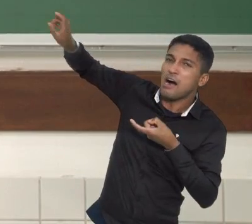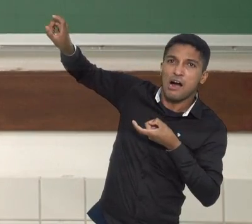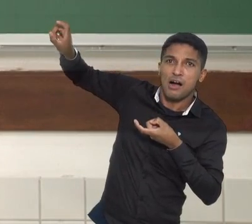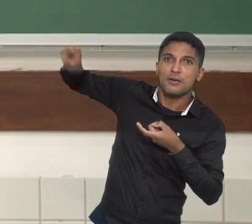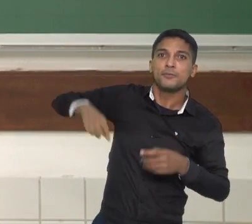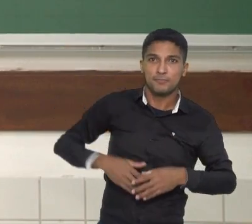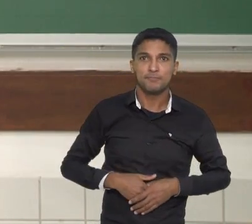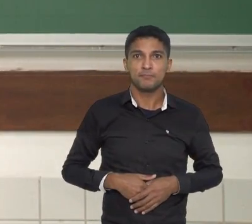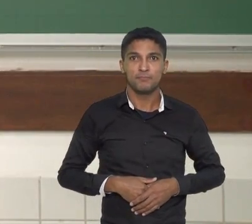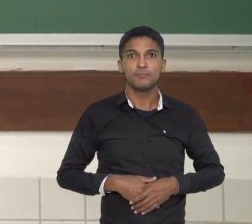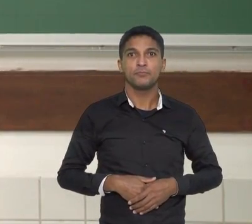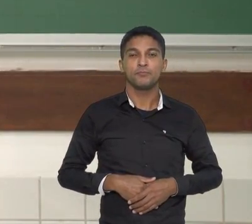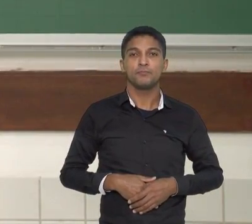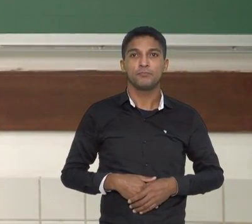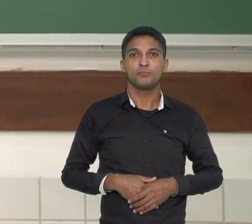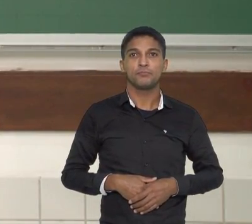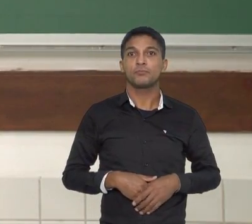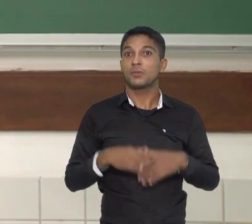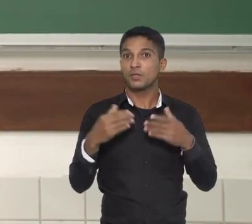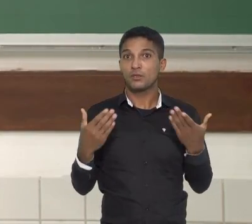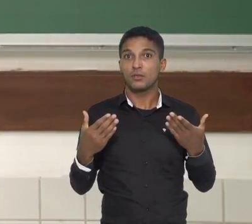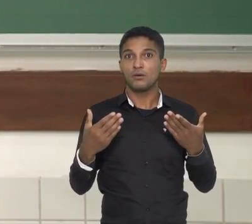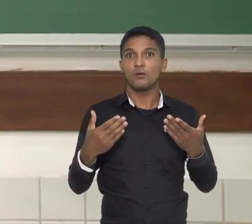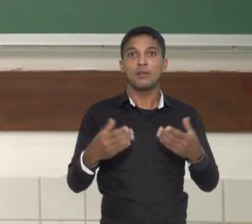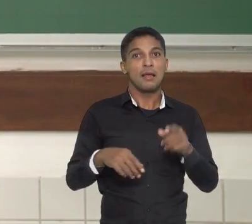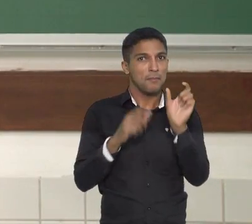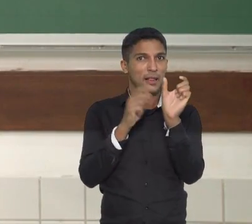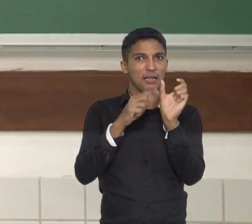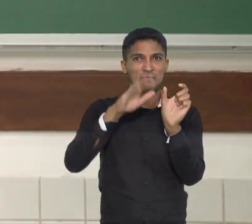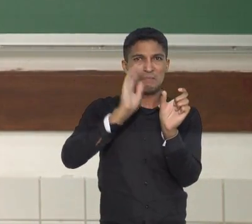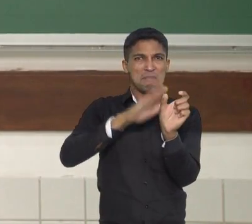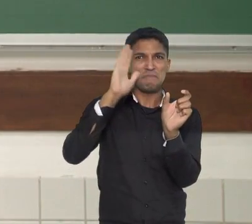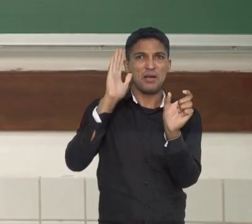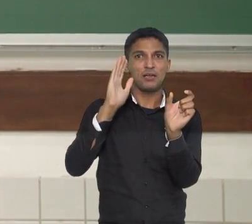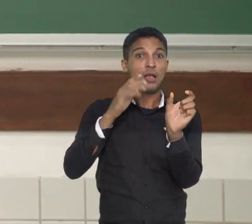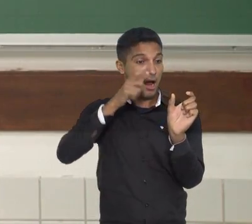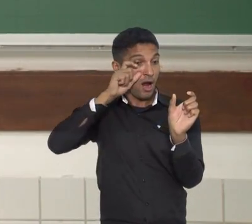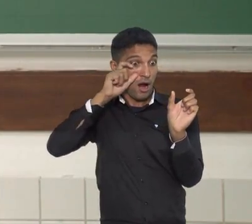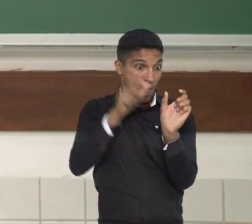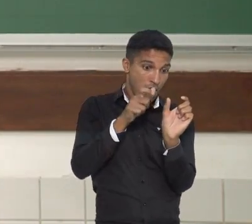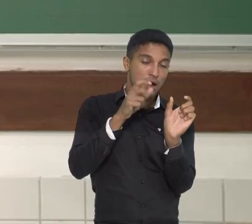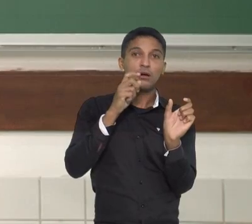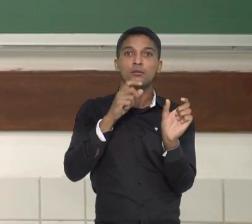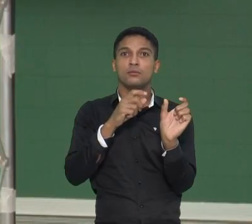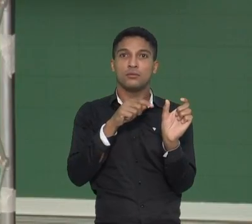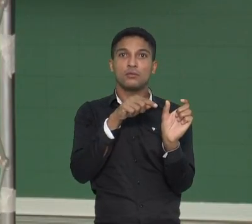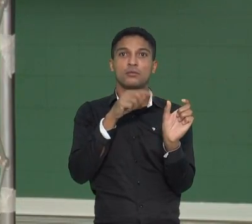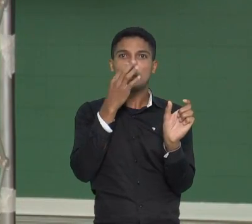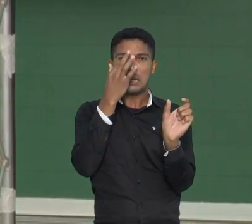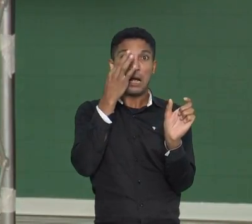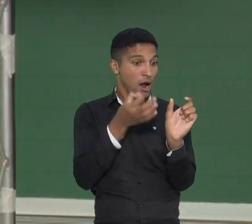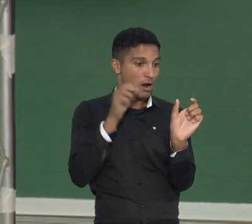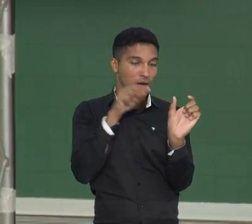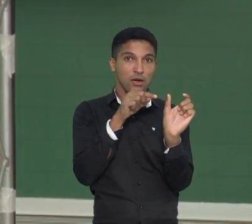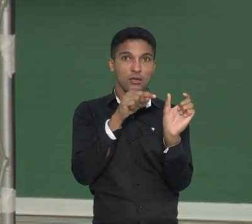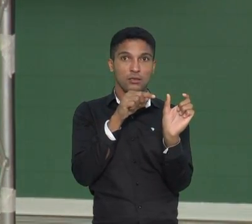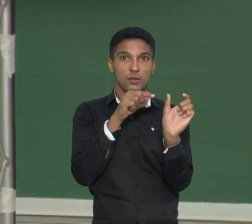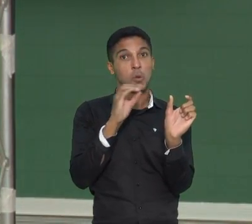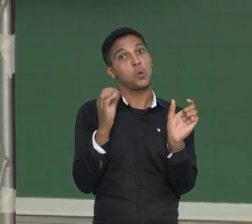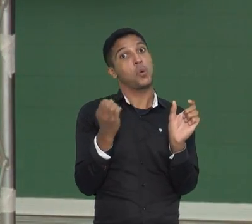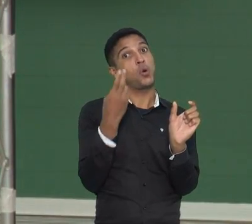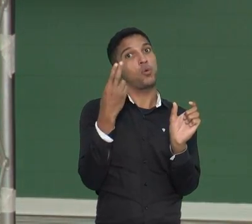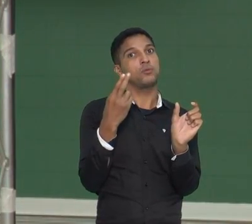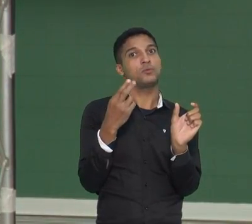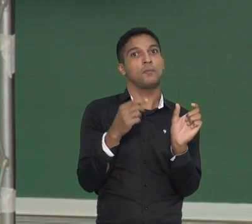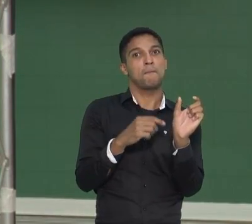segurança. E a palavra que mais nos chama a atenção aqui, tá? Ou as